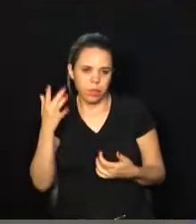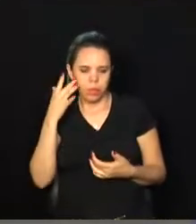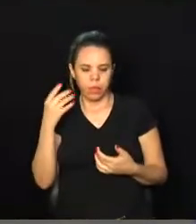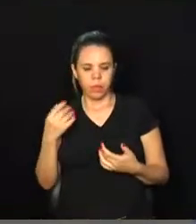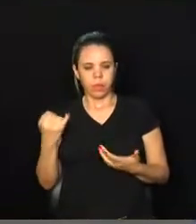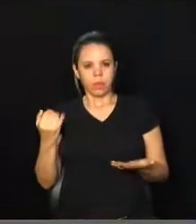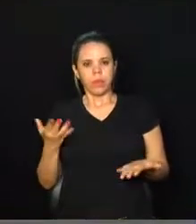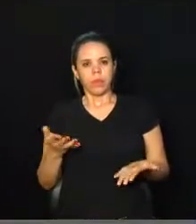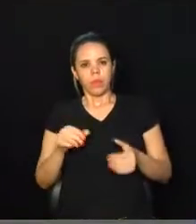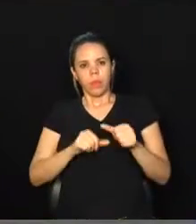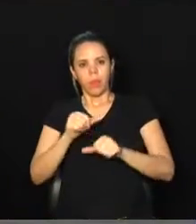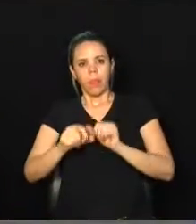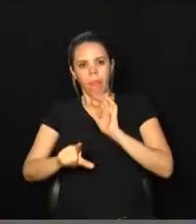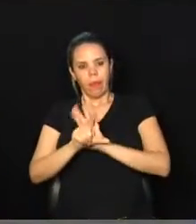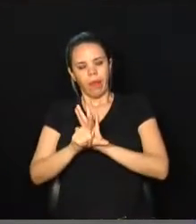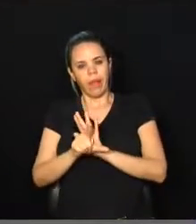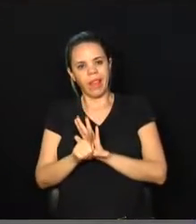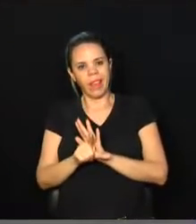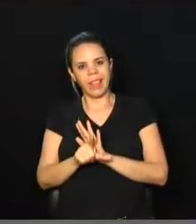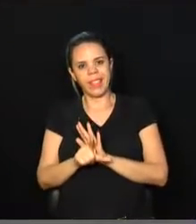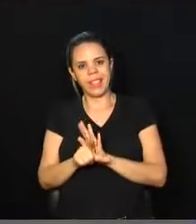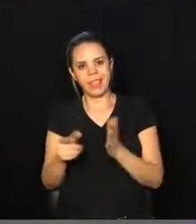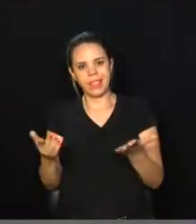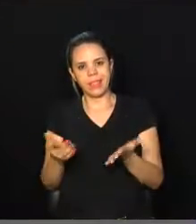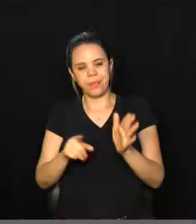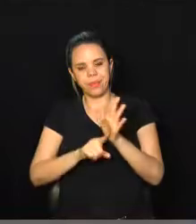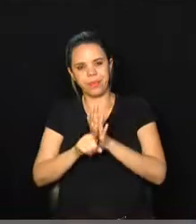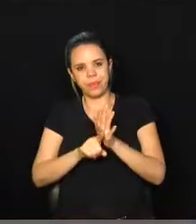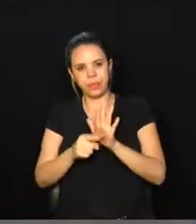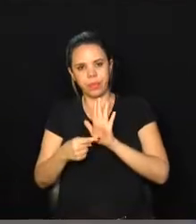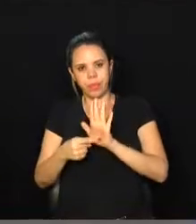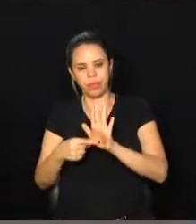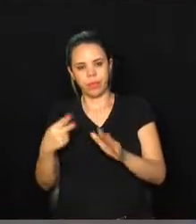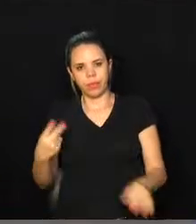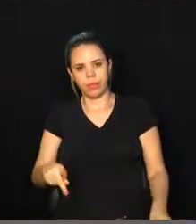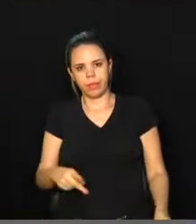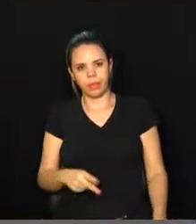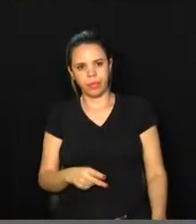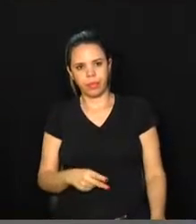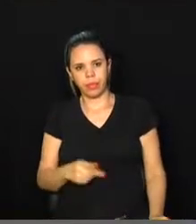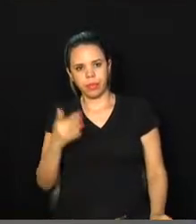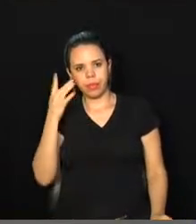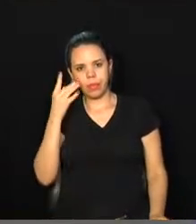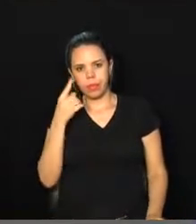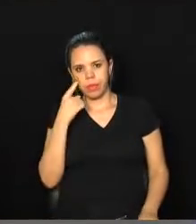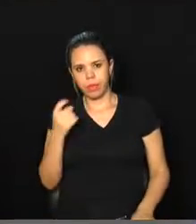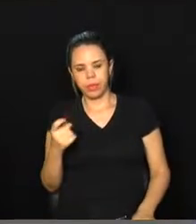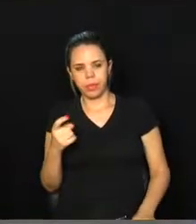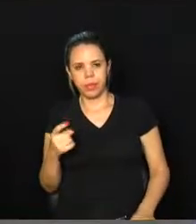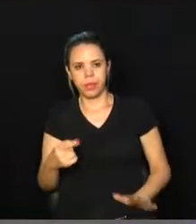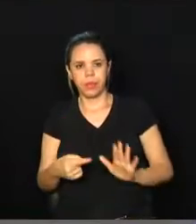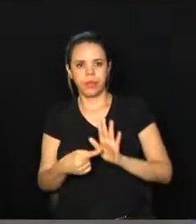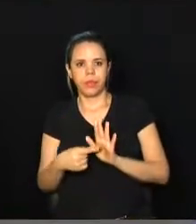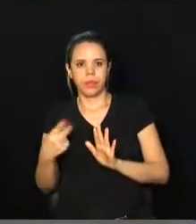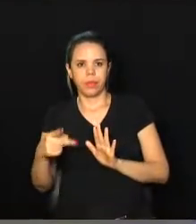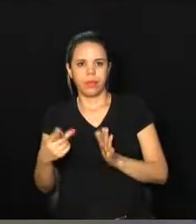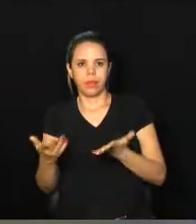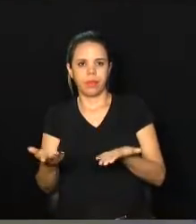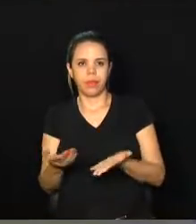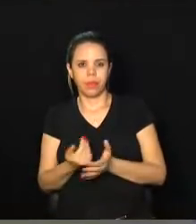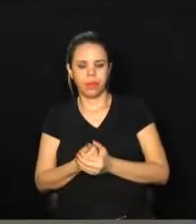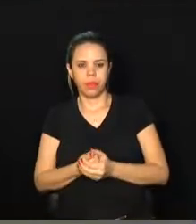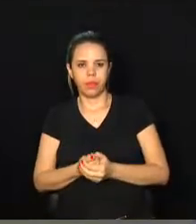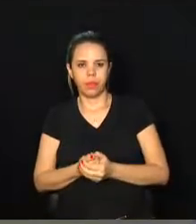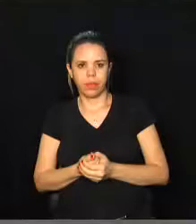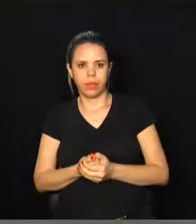necessário para mudar essa lei, e eles agora estão estudando e vão apresentar, acharam muito interessante o que nós apresentamos para eles e